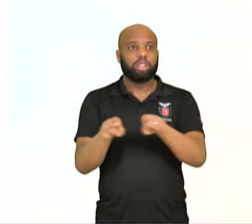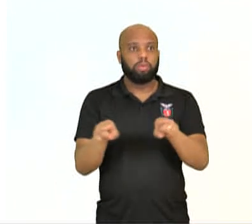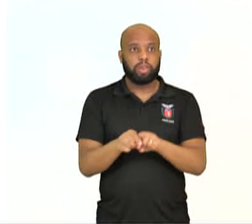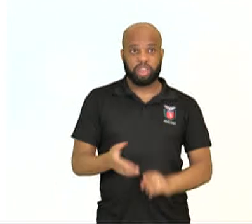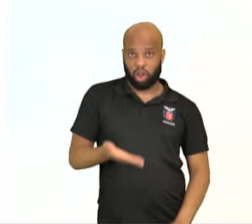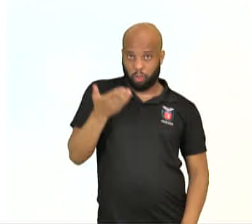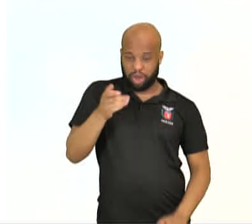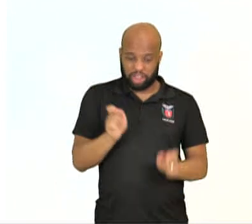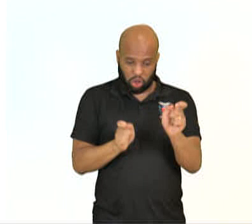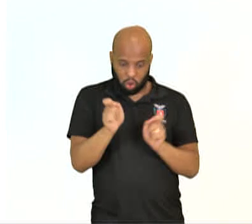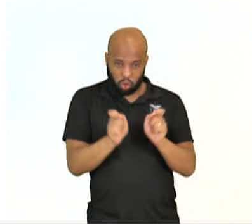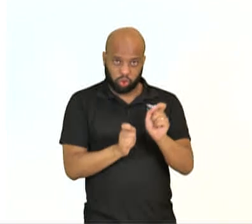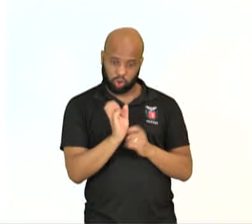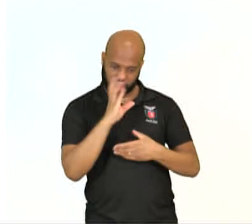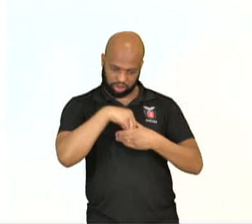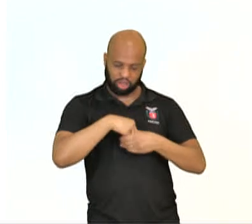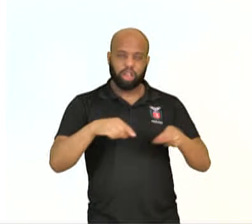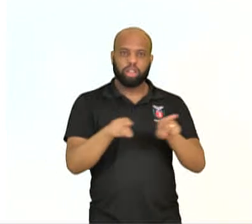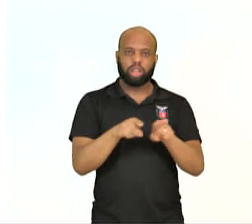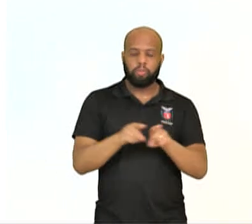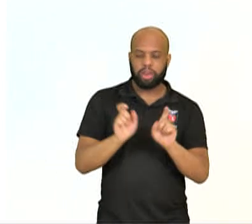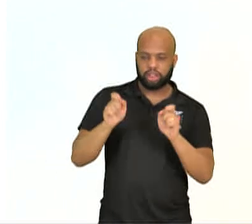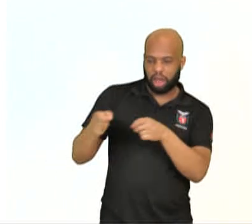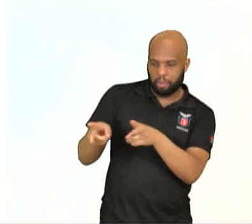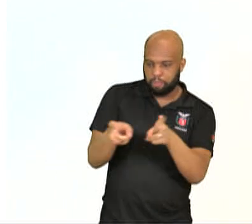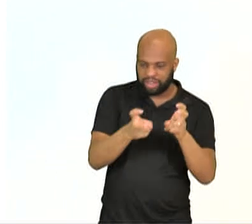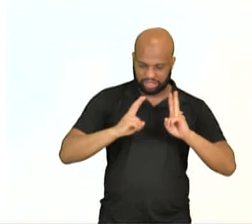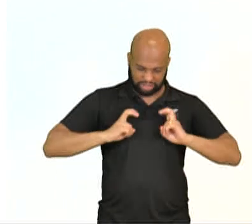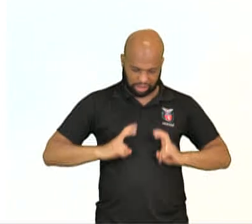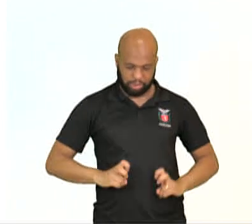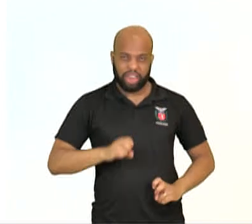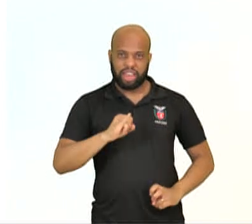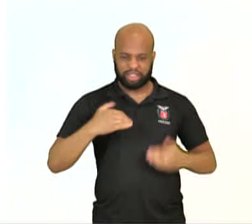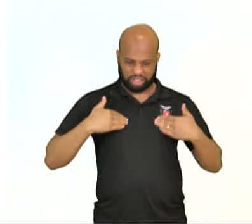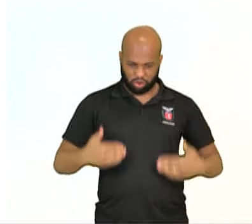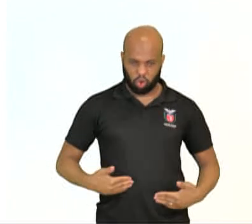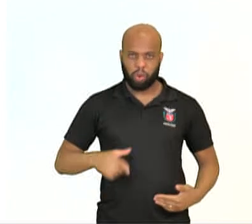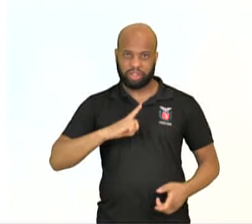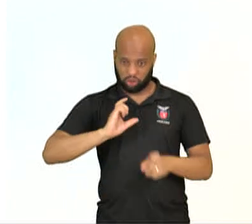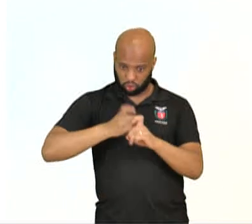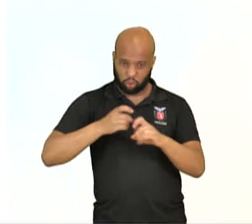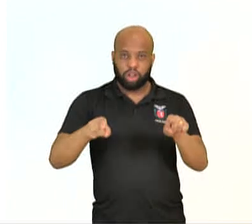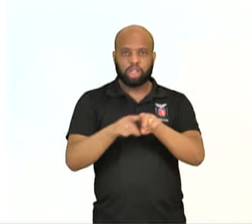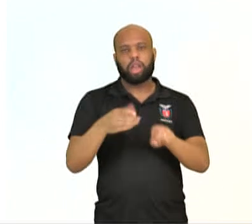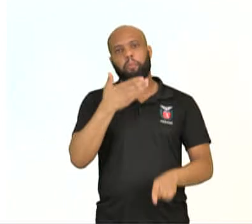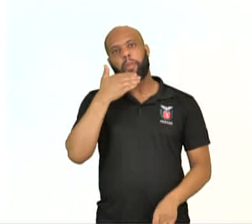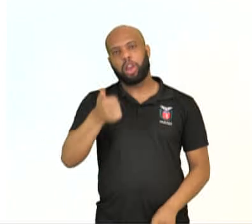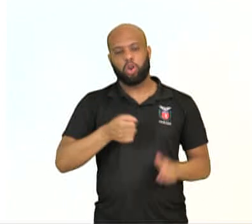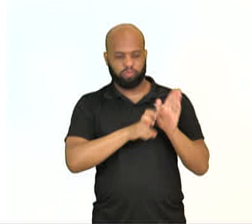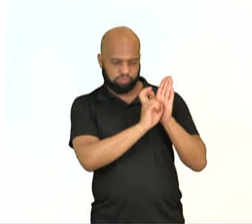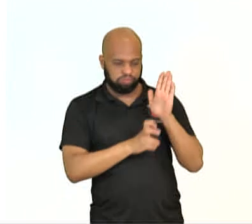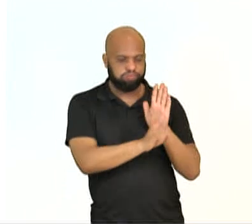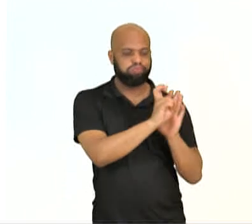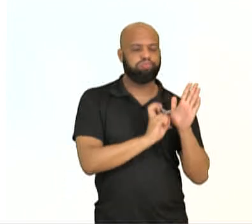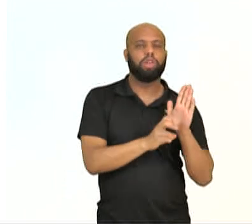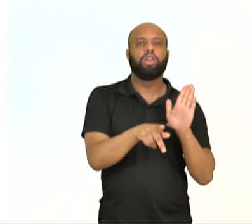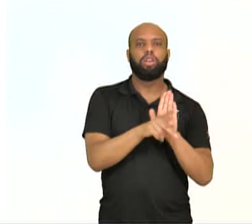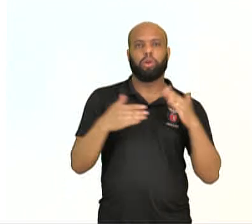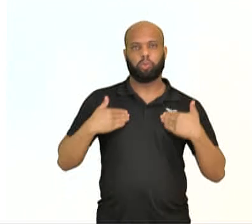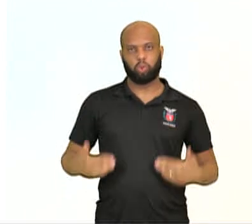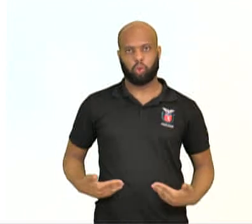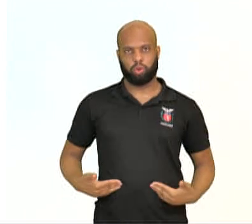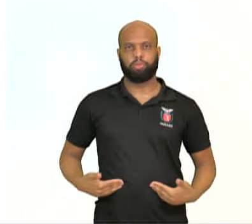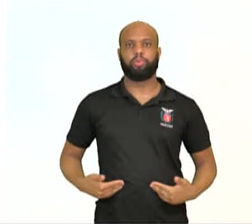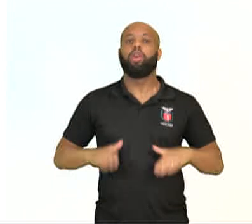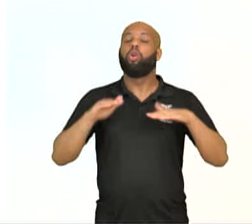o autocontrole, auxilia na percepção de músculos tensos e melhora o estado energético do organismo. Então, nós